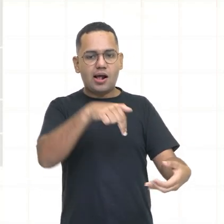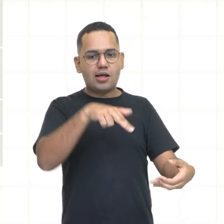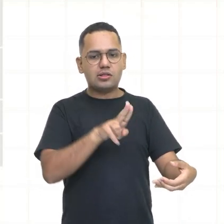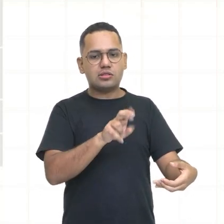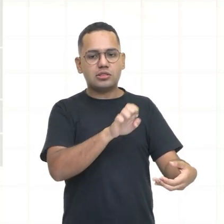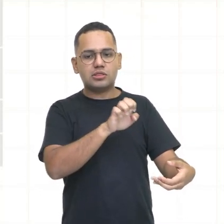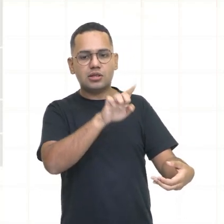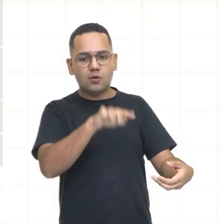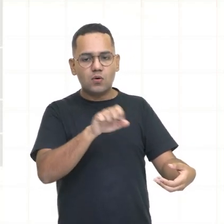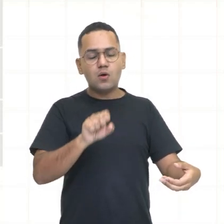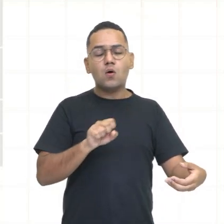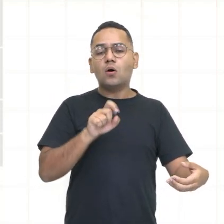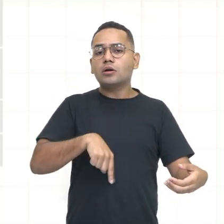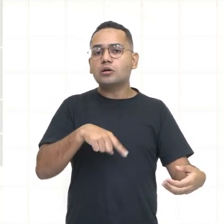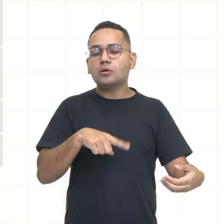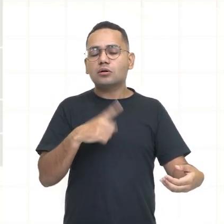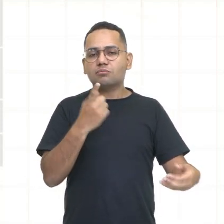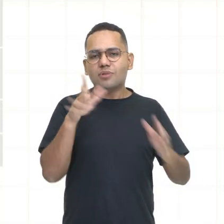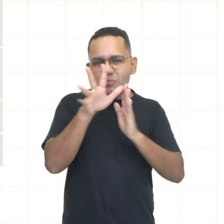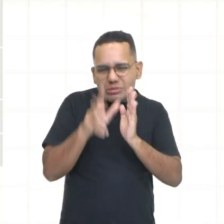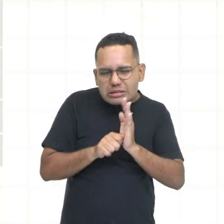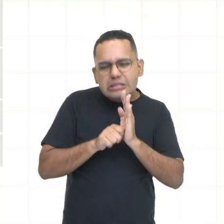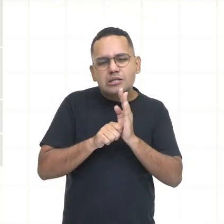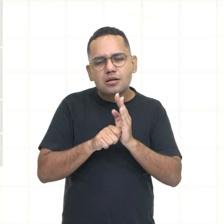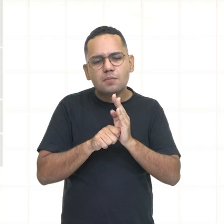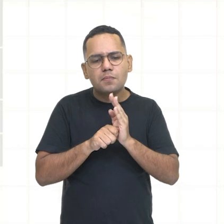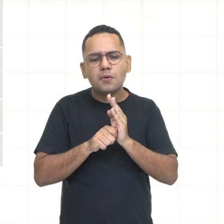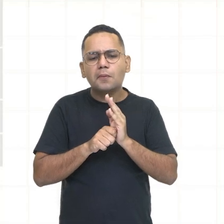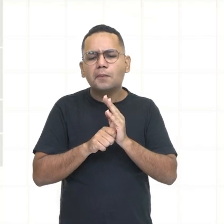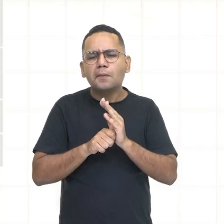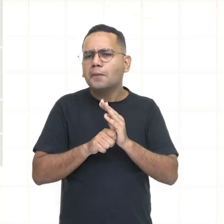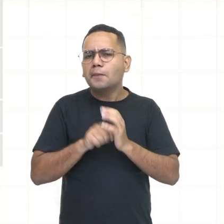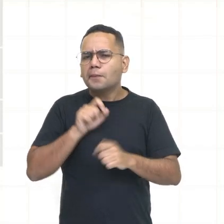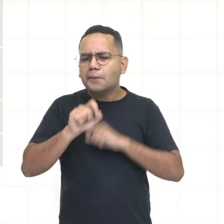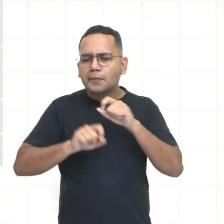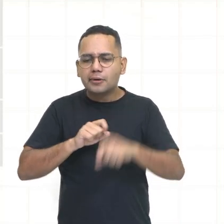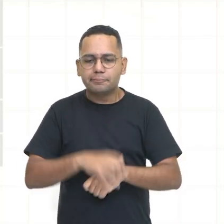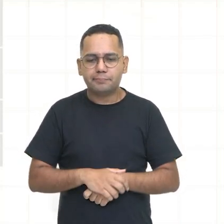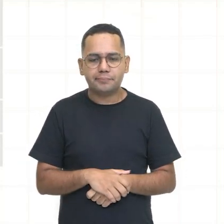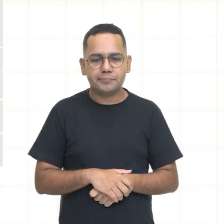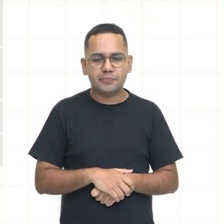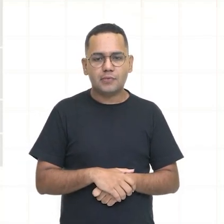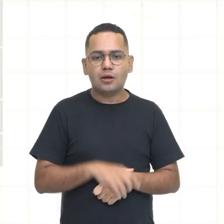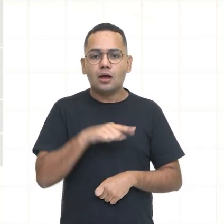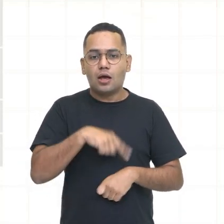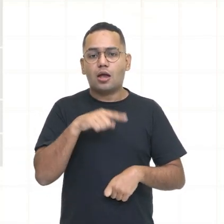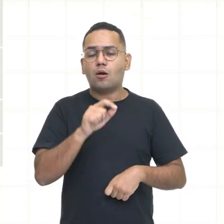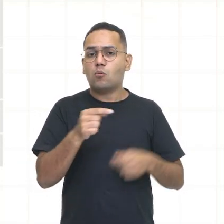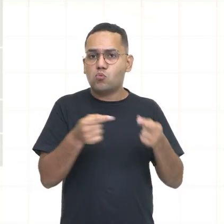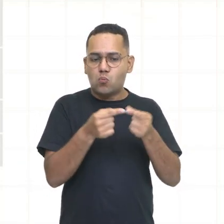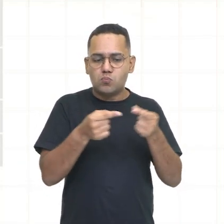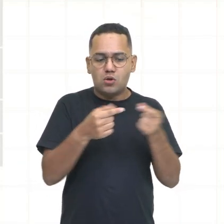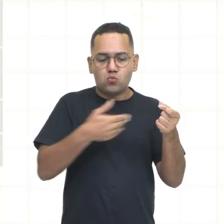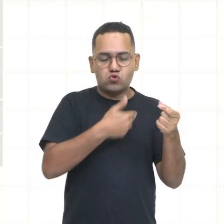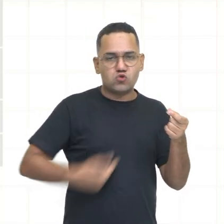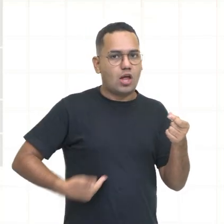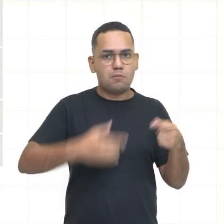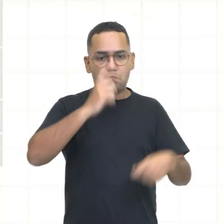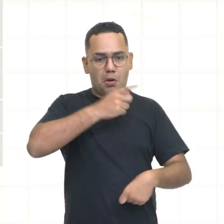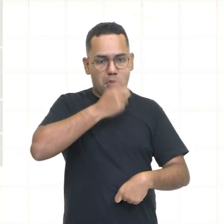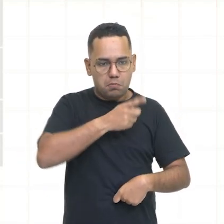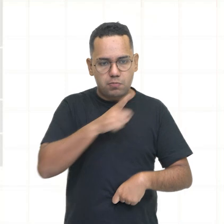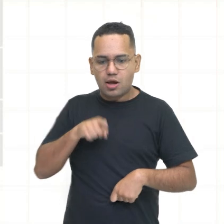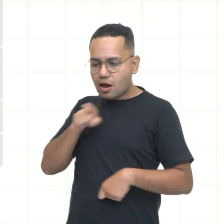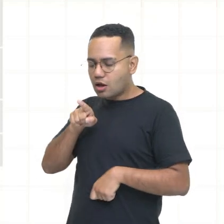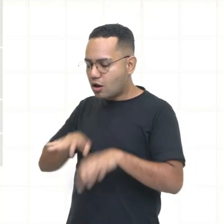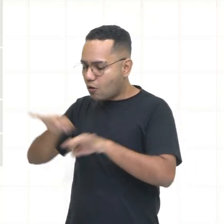do integralismo, e um buscava a reforma agrária e outro buscava a criação de um Estado totalitário. Portanto,